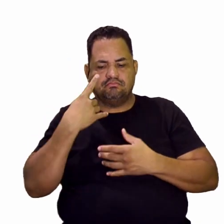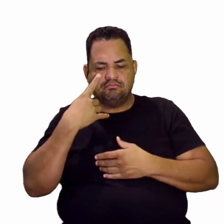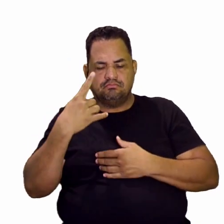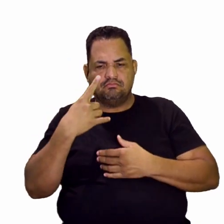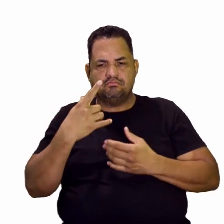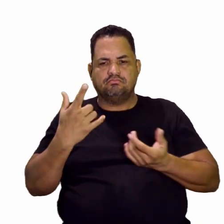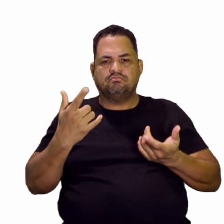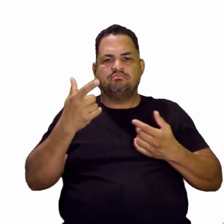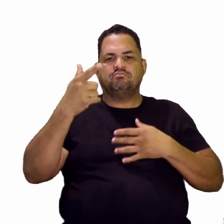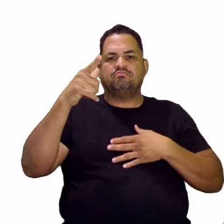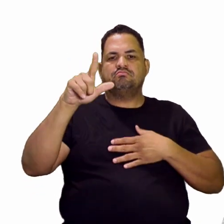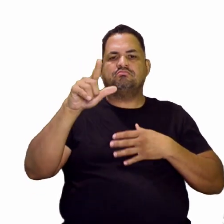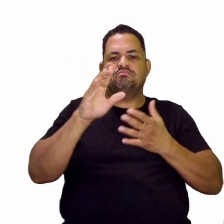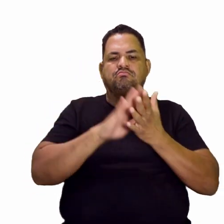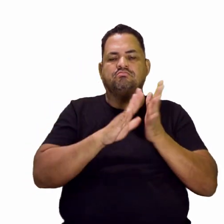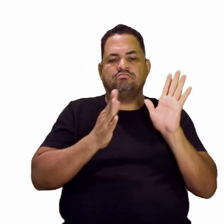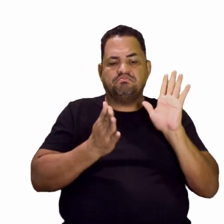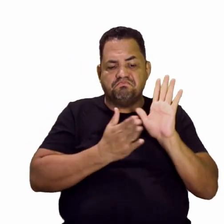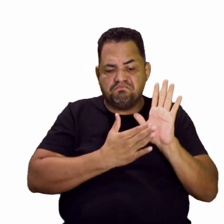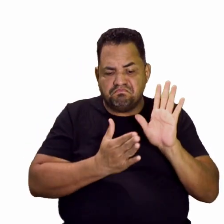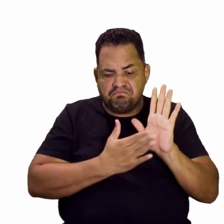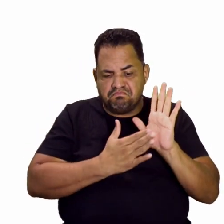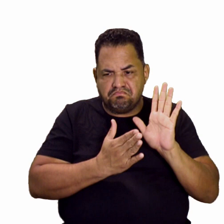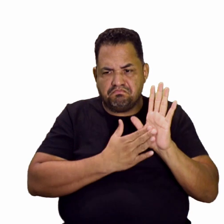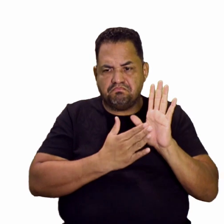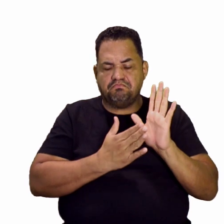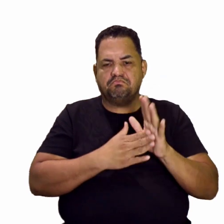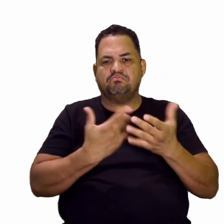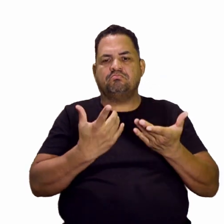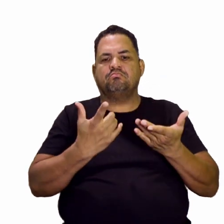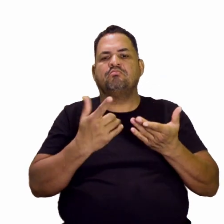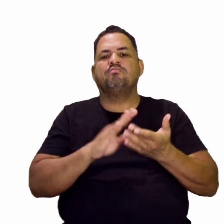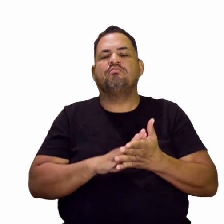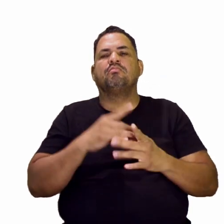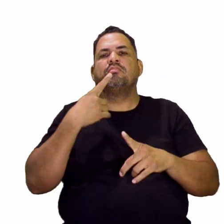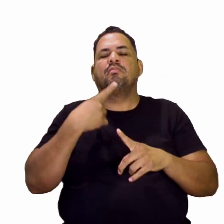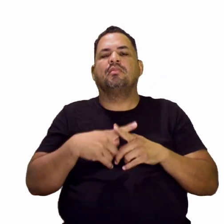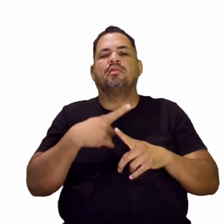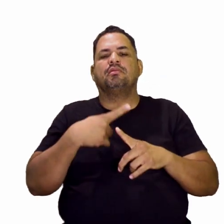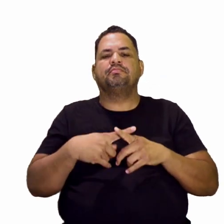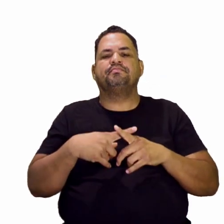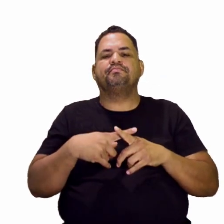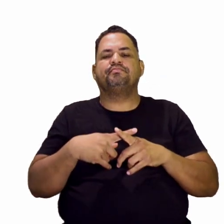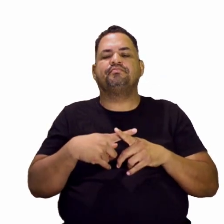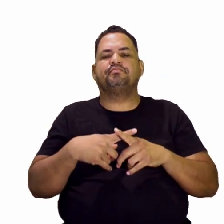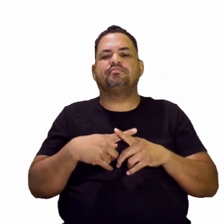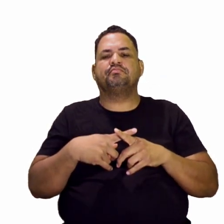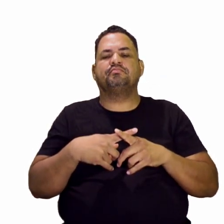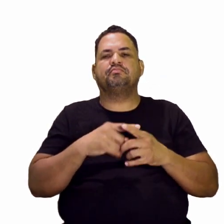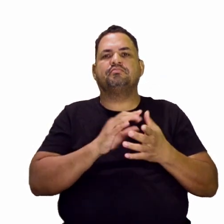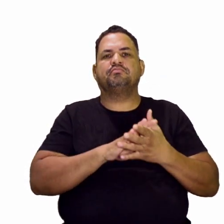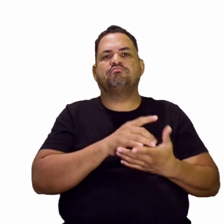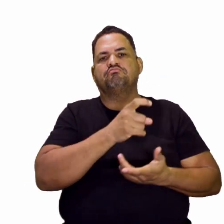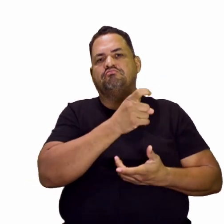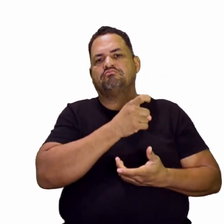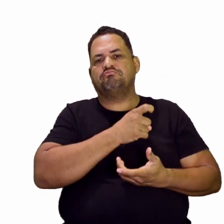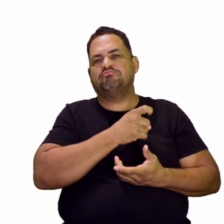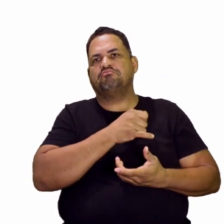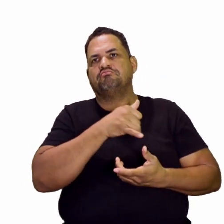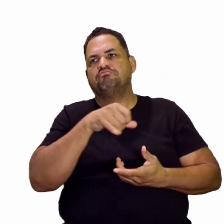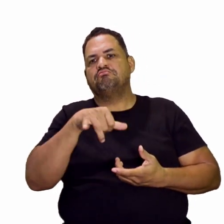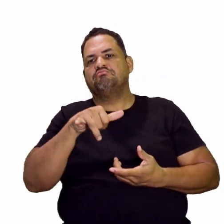observação, você conseguiu comprovar que aquilo acontece porque X e